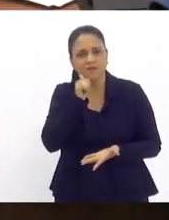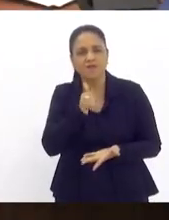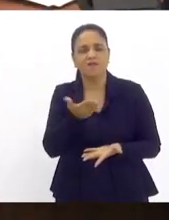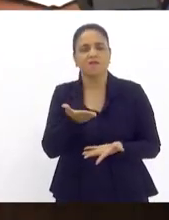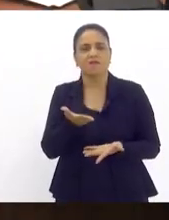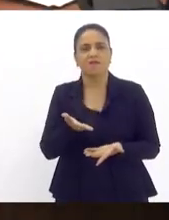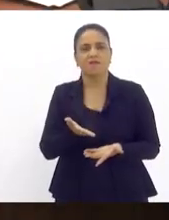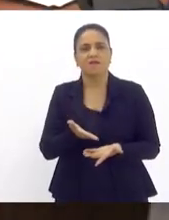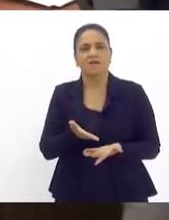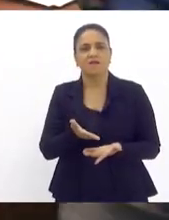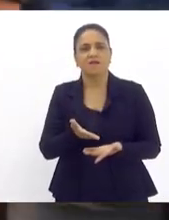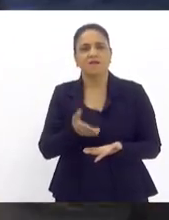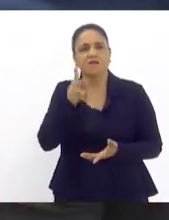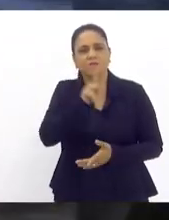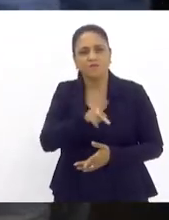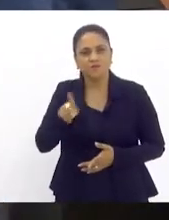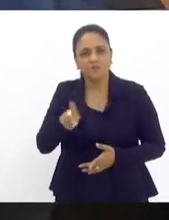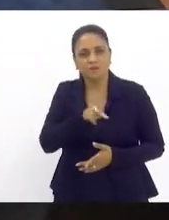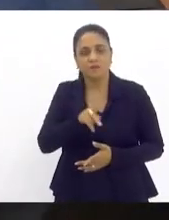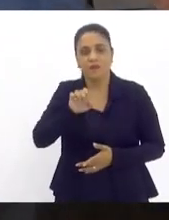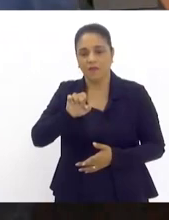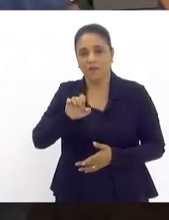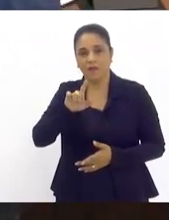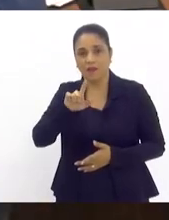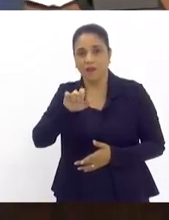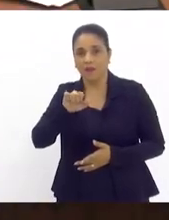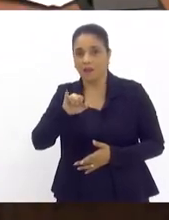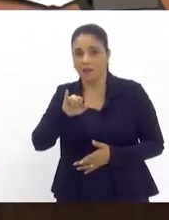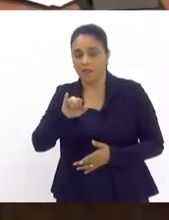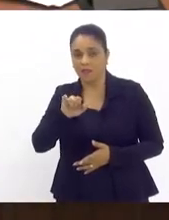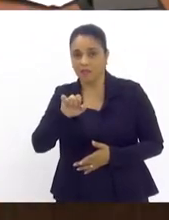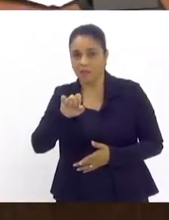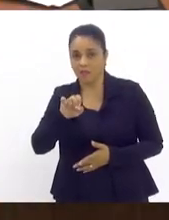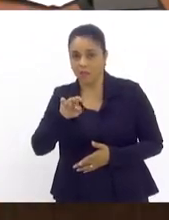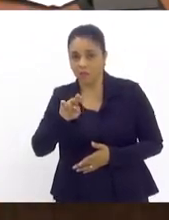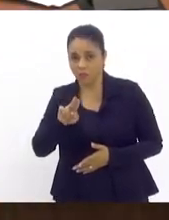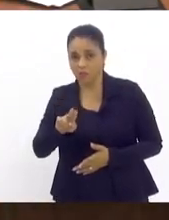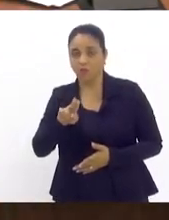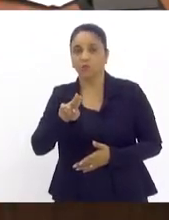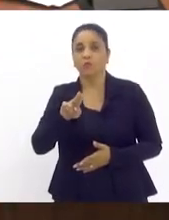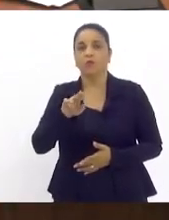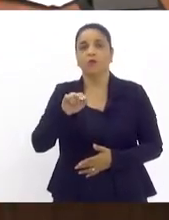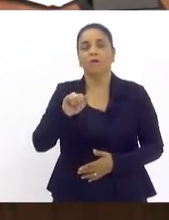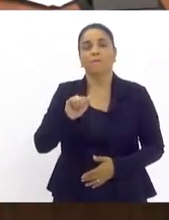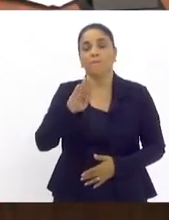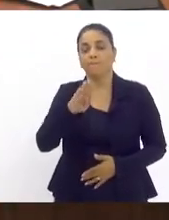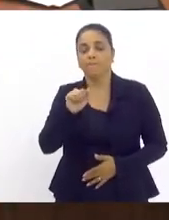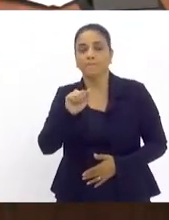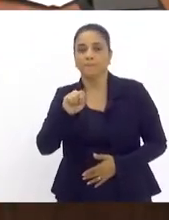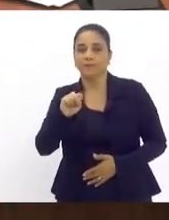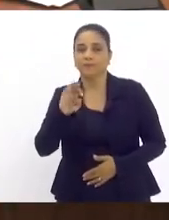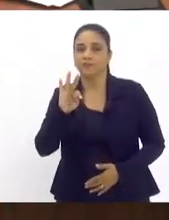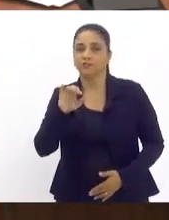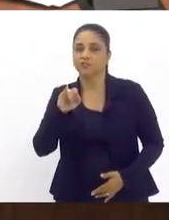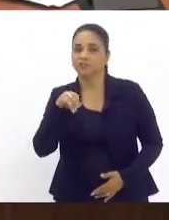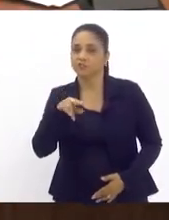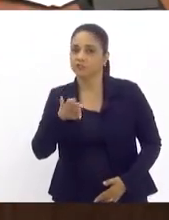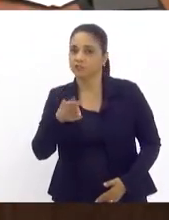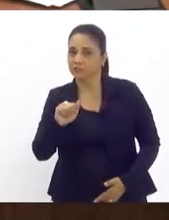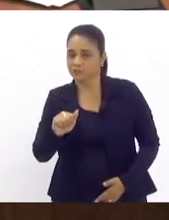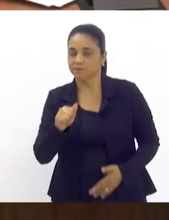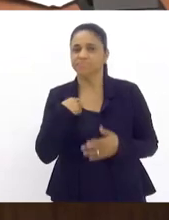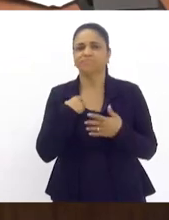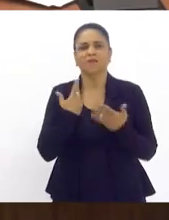professora Elei de Abreu Batista. Como foi falado aqui pela deputada Tia Ju, que eu já de antemão, é claro